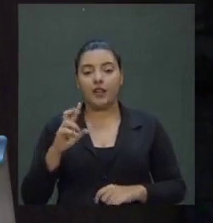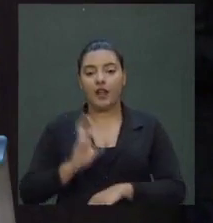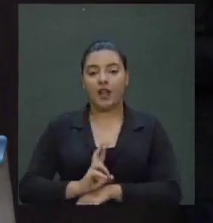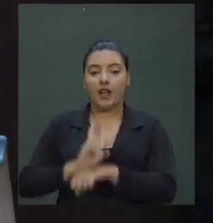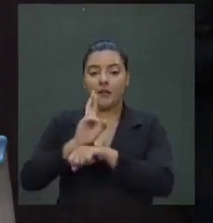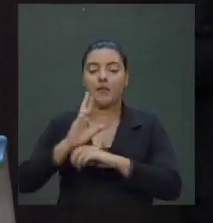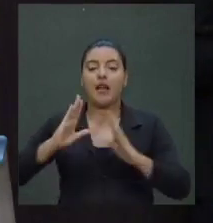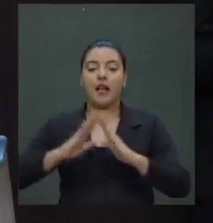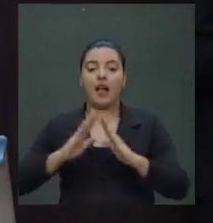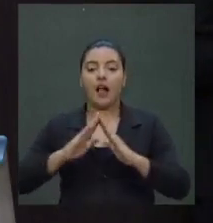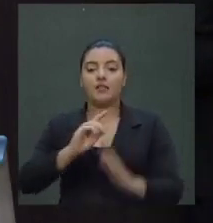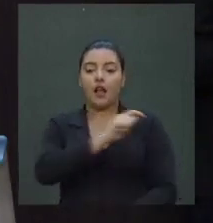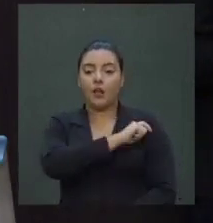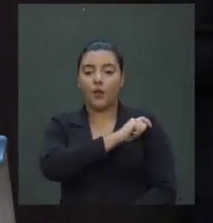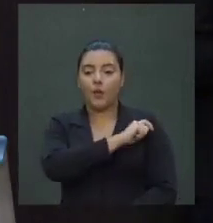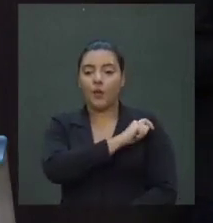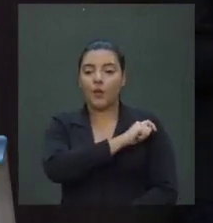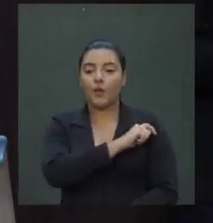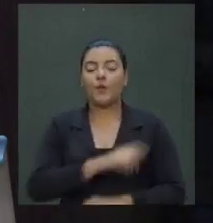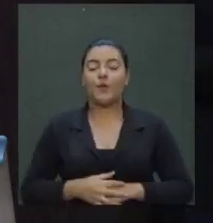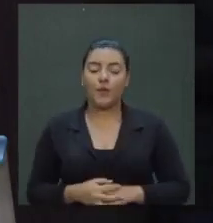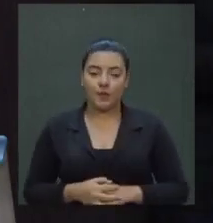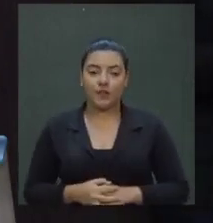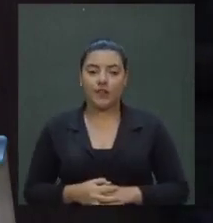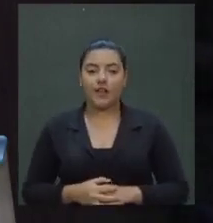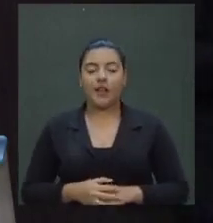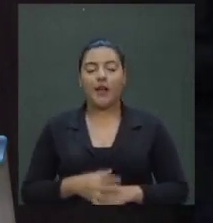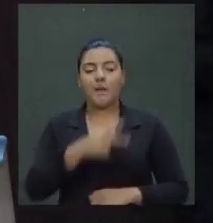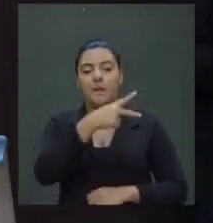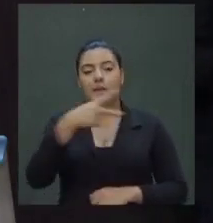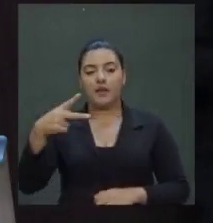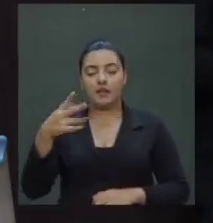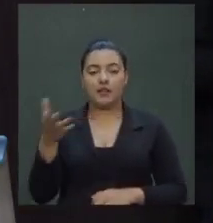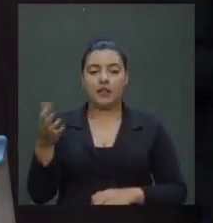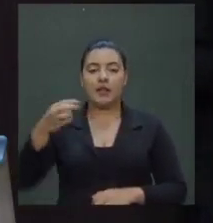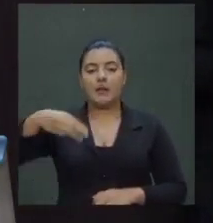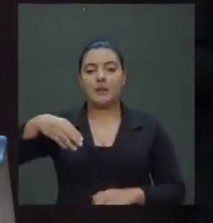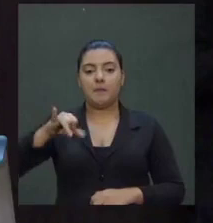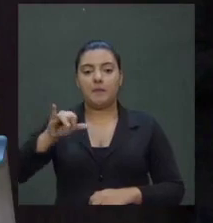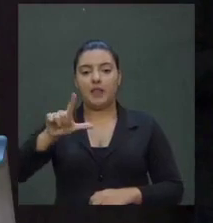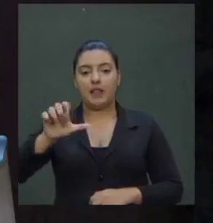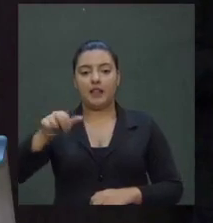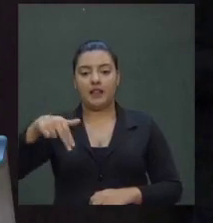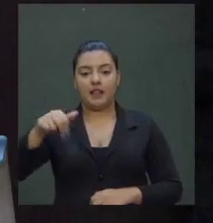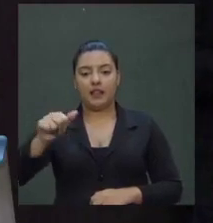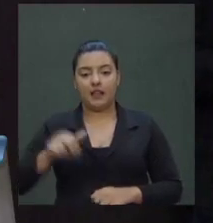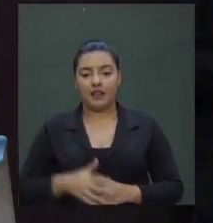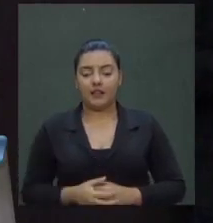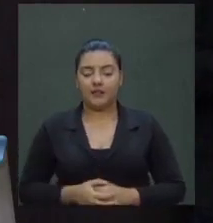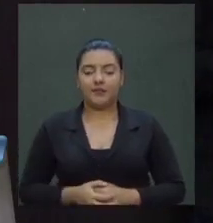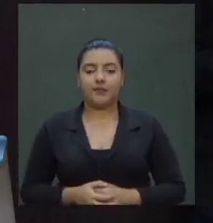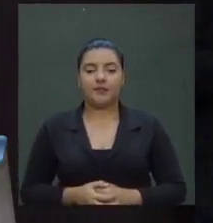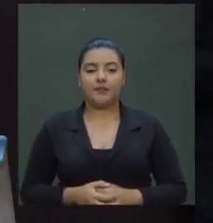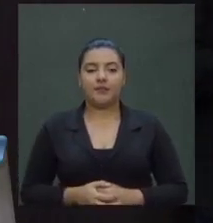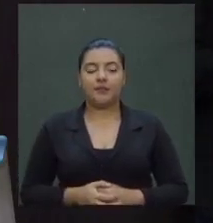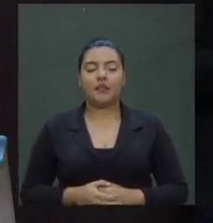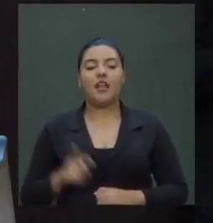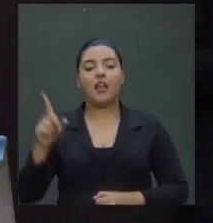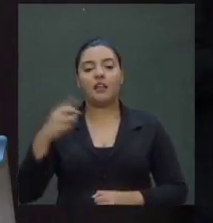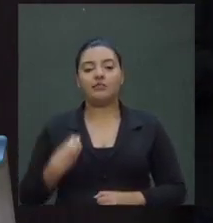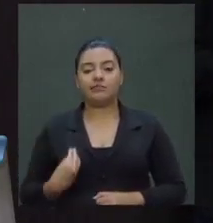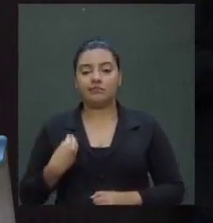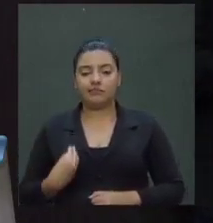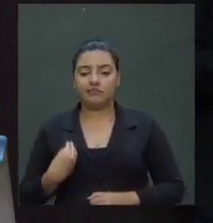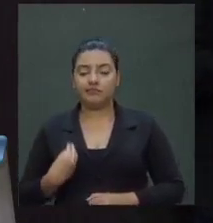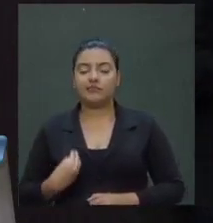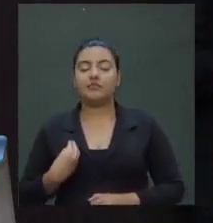Casa do Estudante, ali abraçar a atual presidenta, a Milena, e eles estão aqui